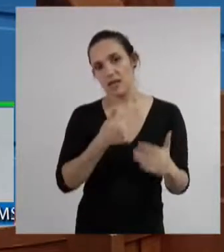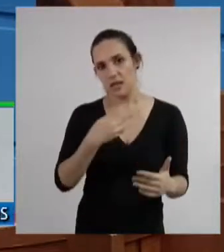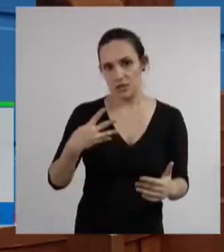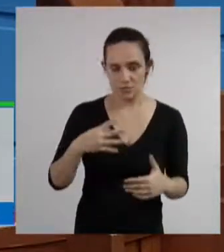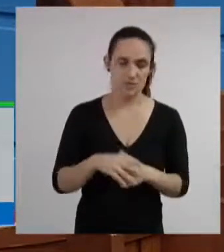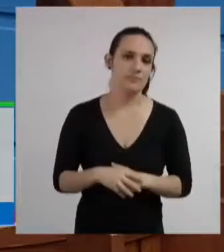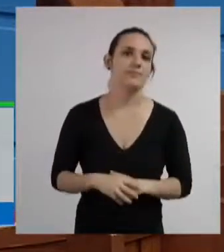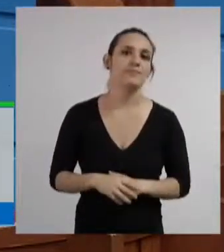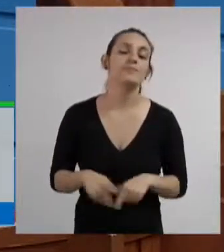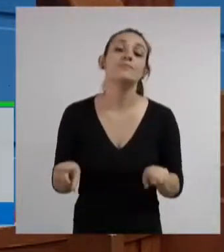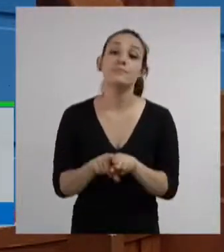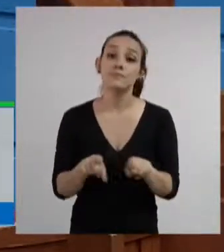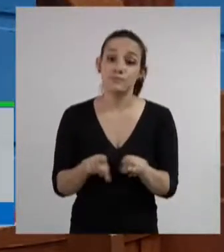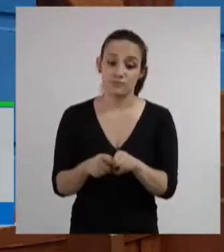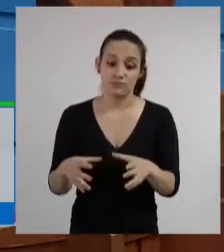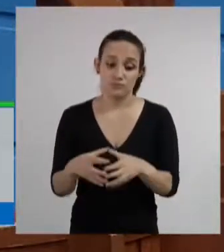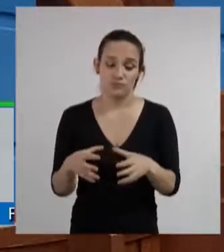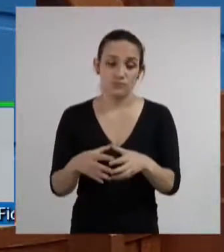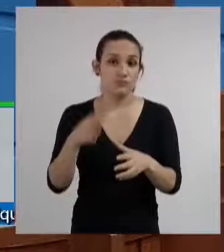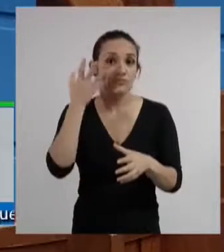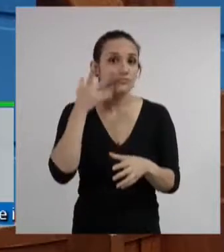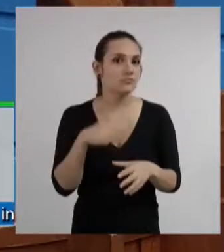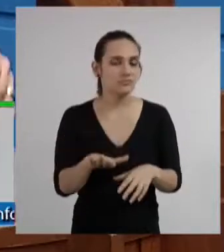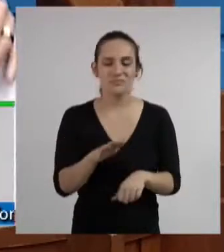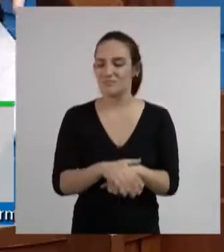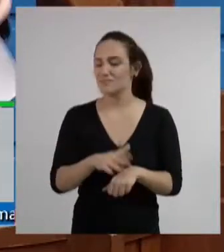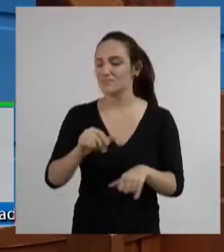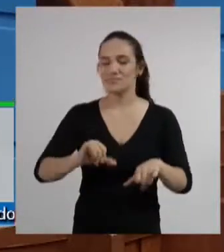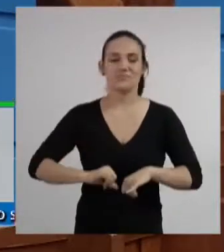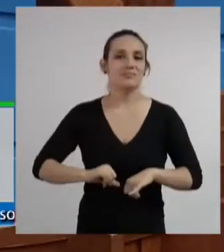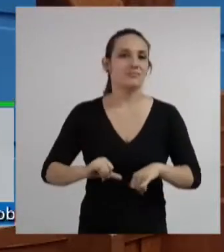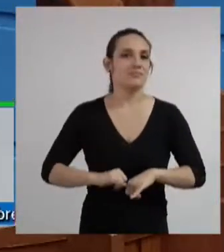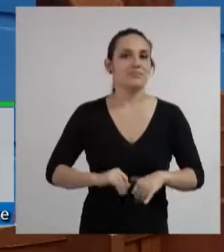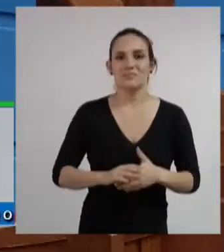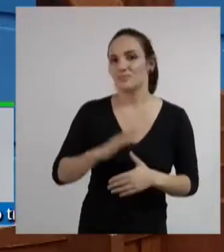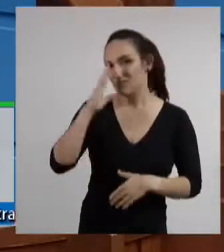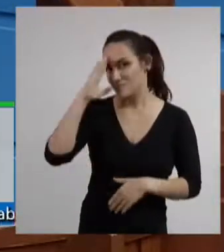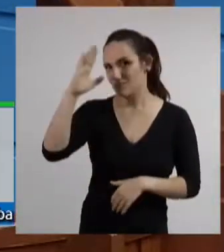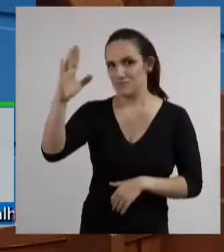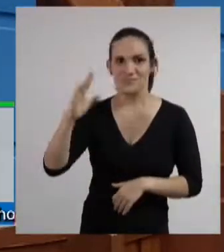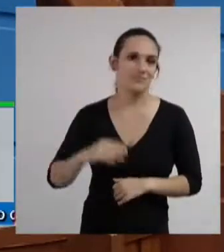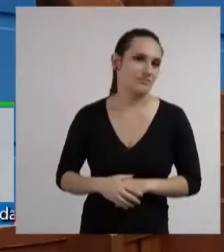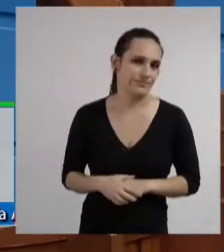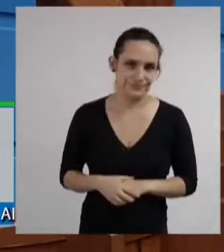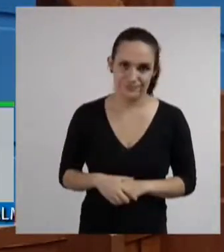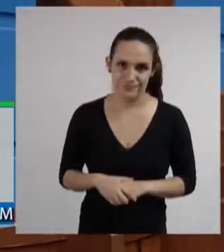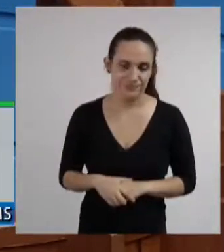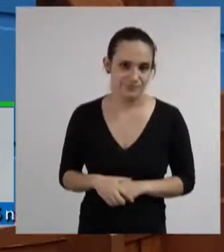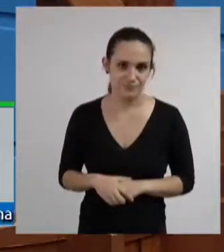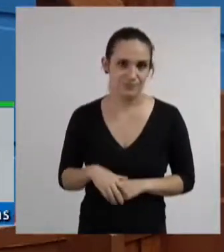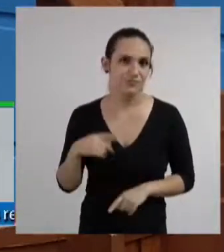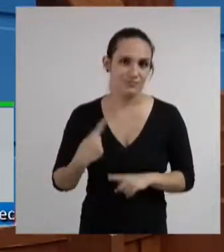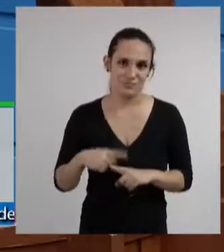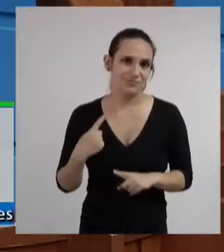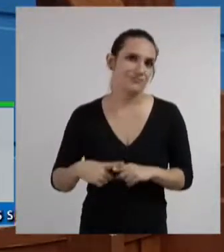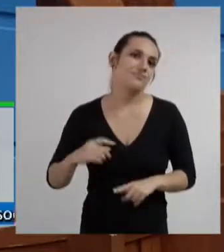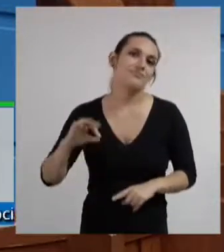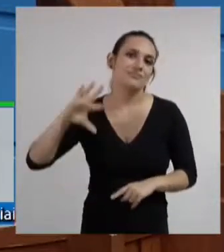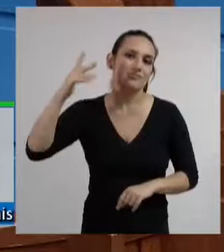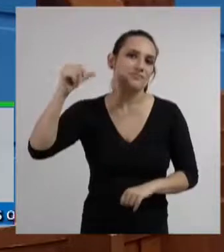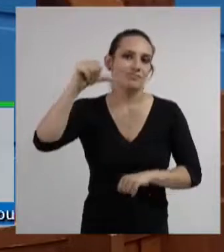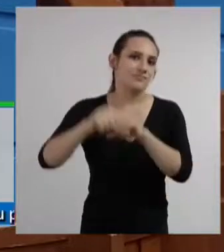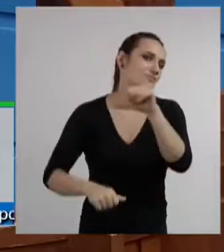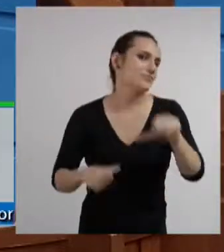As crianças são aquelas principais vítimas desse processo